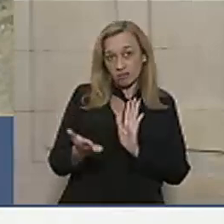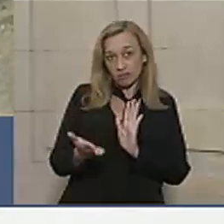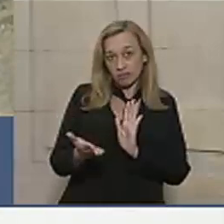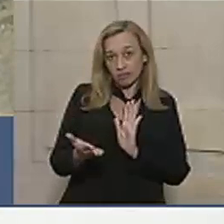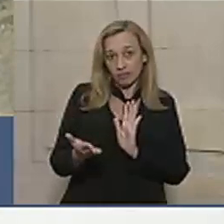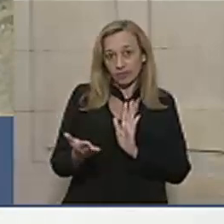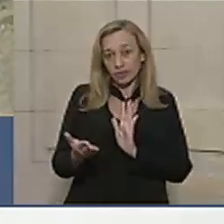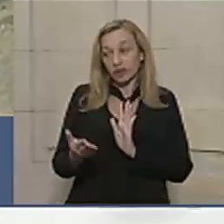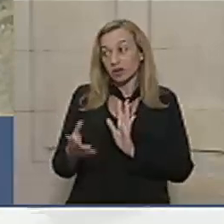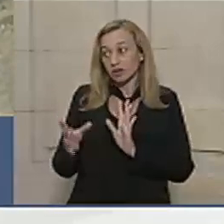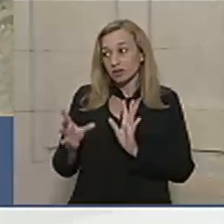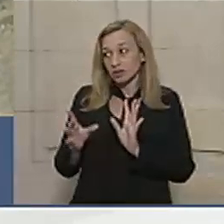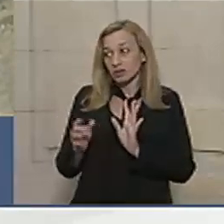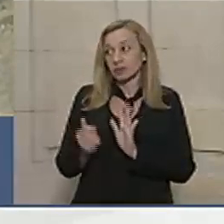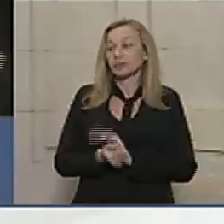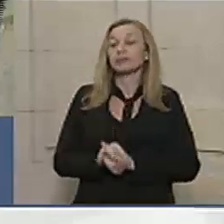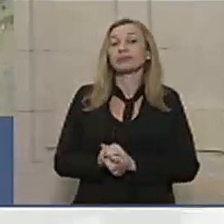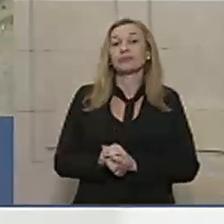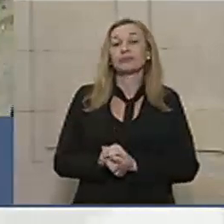se aplica,